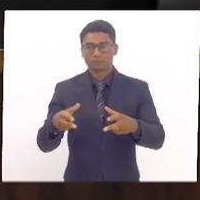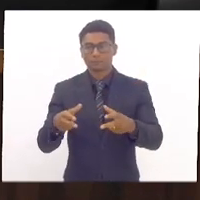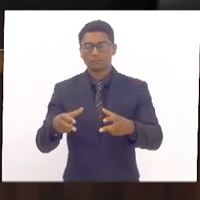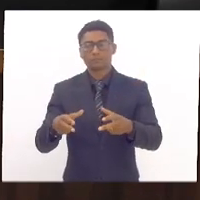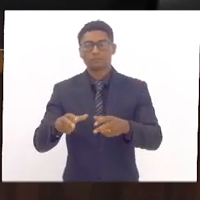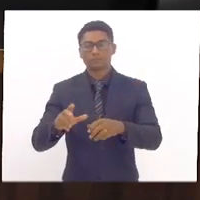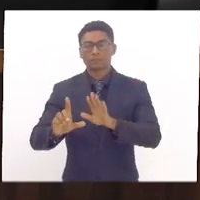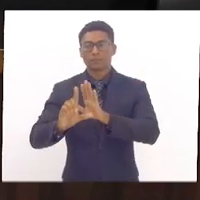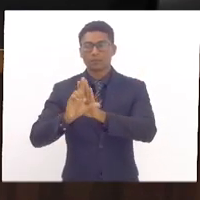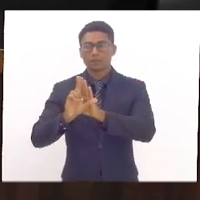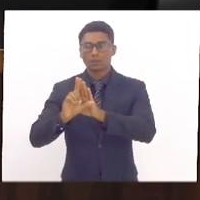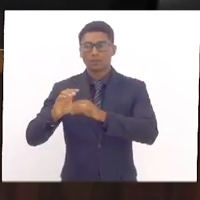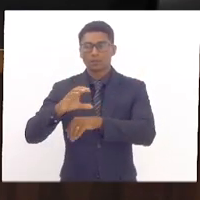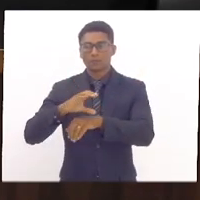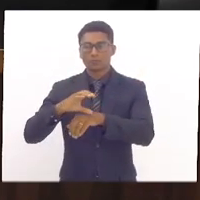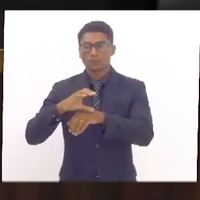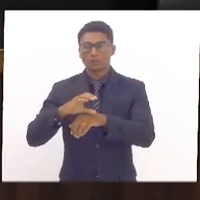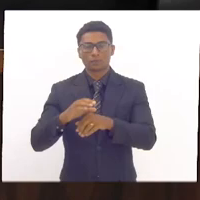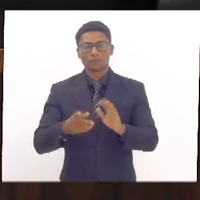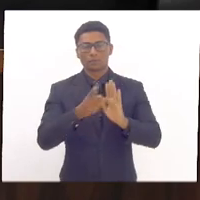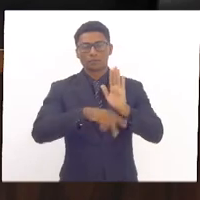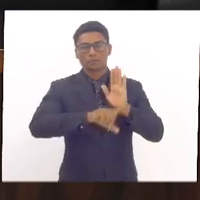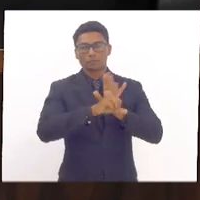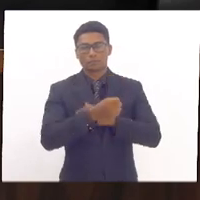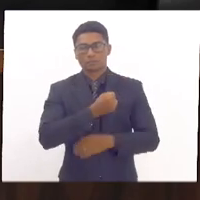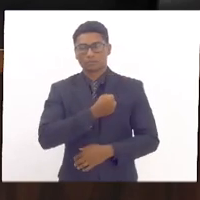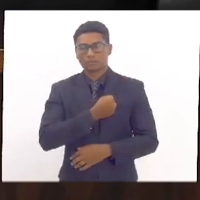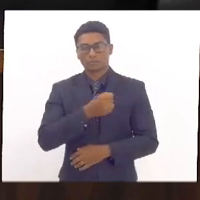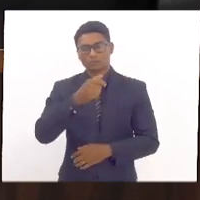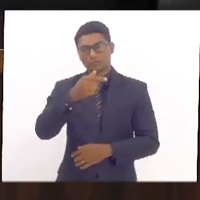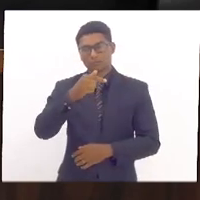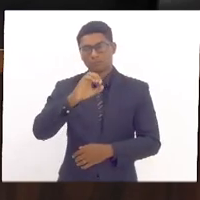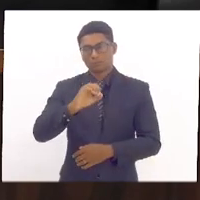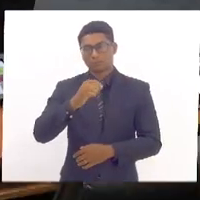legislação constitucional do projeto de lei 70.022.